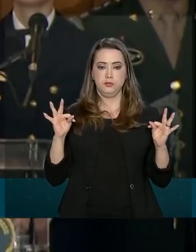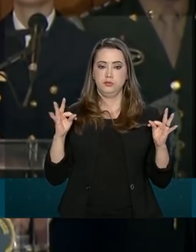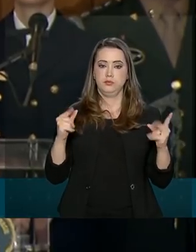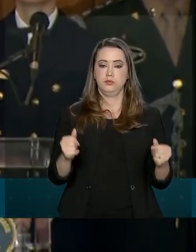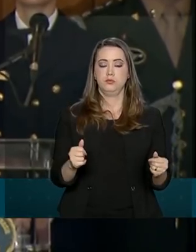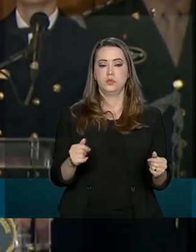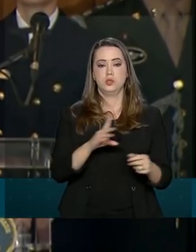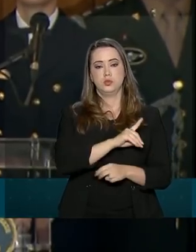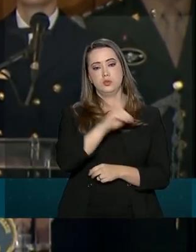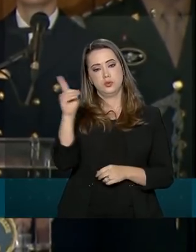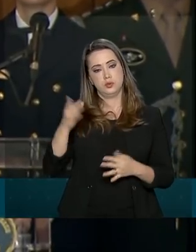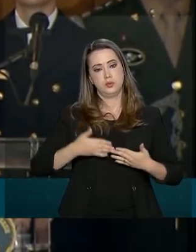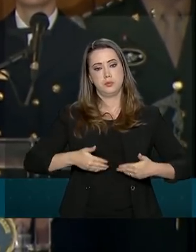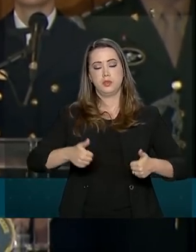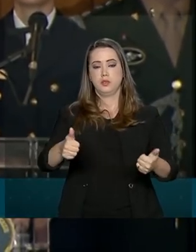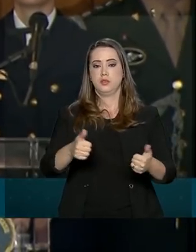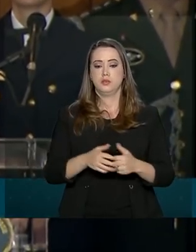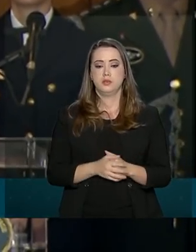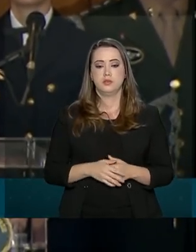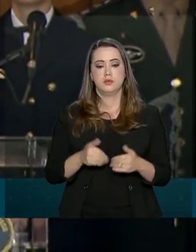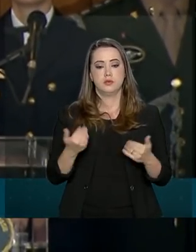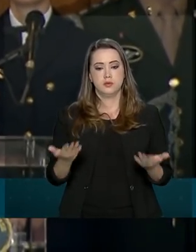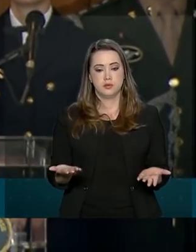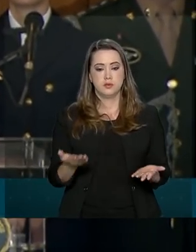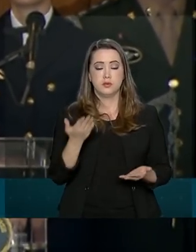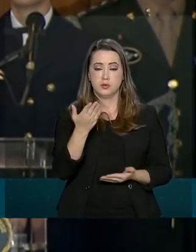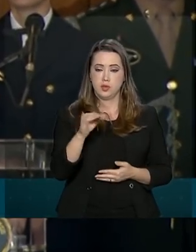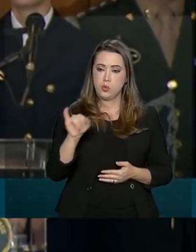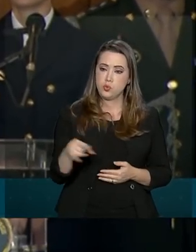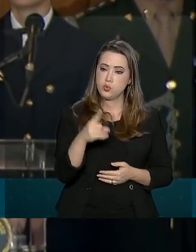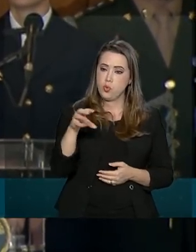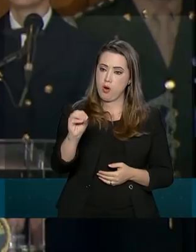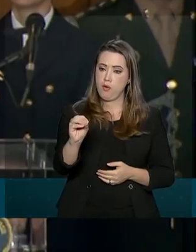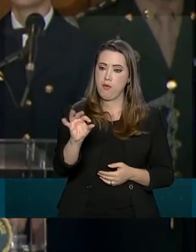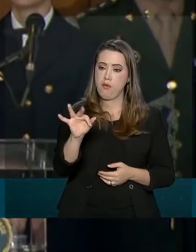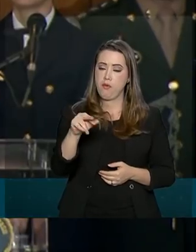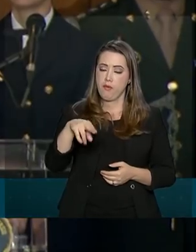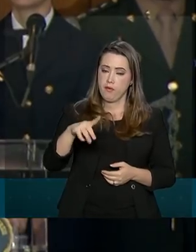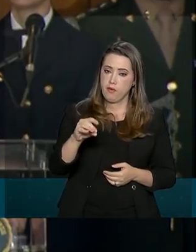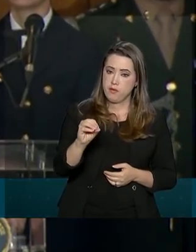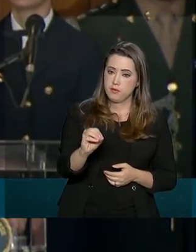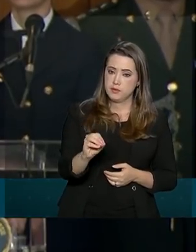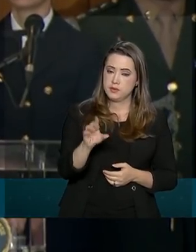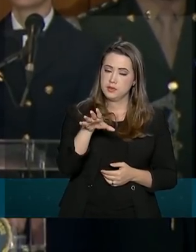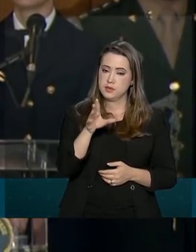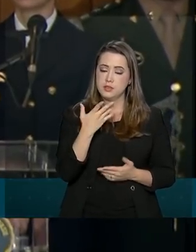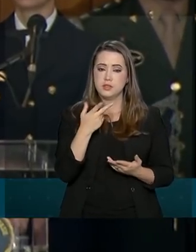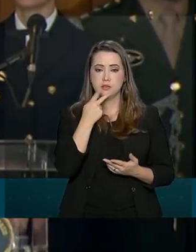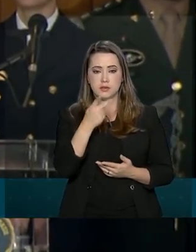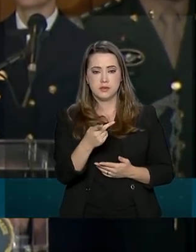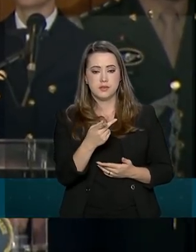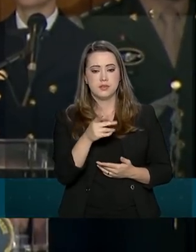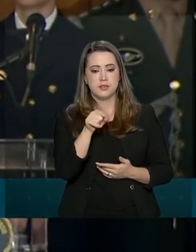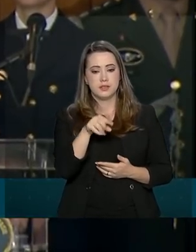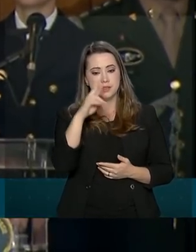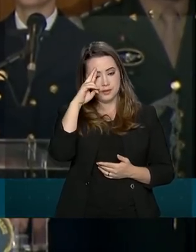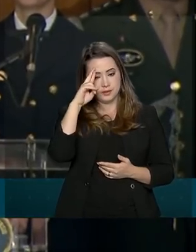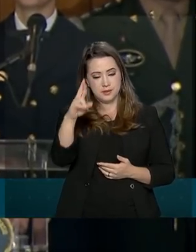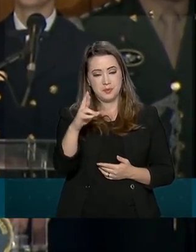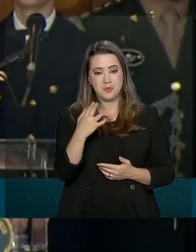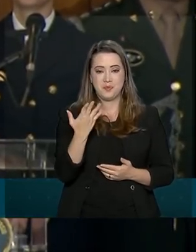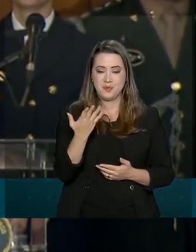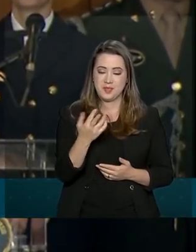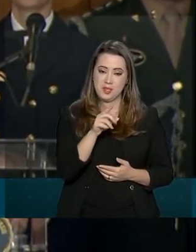melhores. Então, prezado João Fernando, quebrando o protocolo, que o tratamento é o senhor, né, mas eu faço questão de